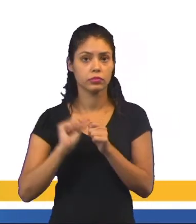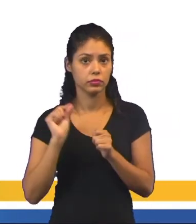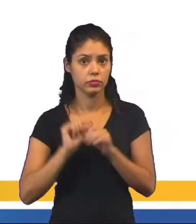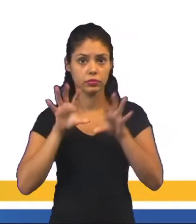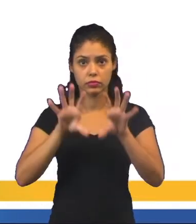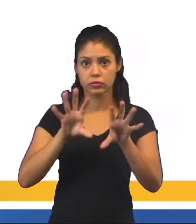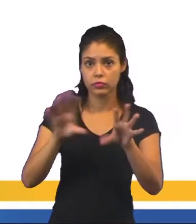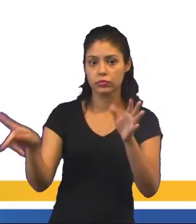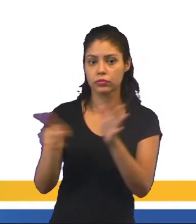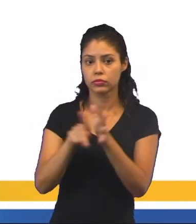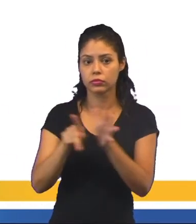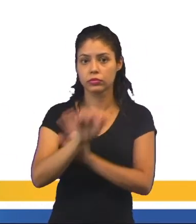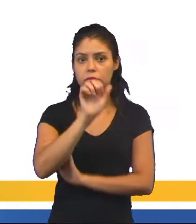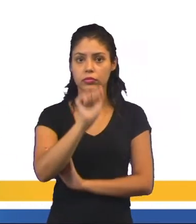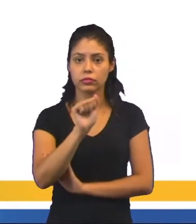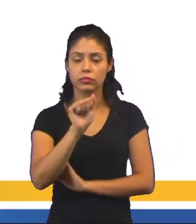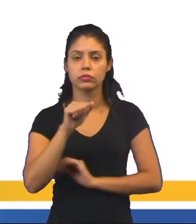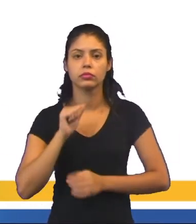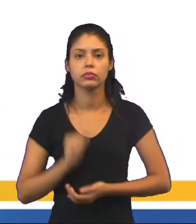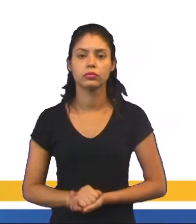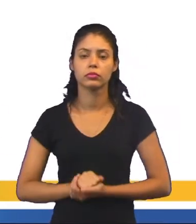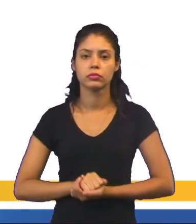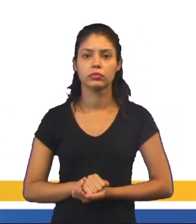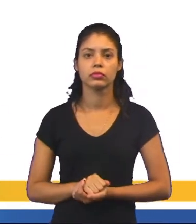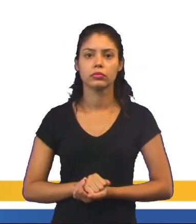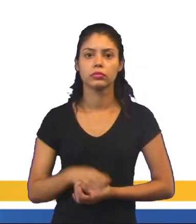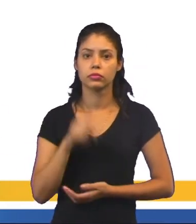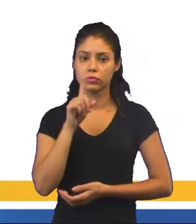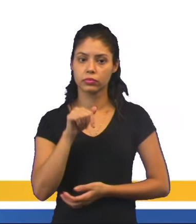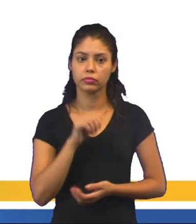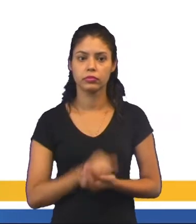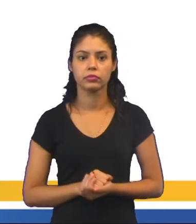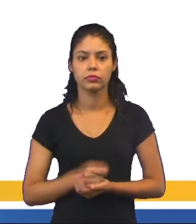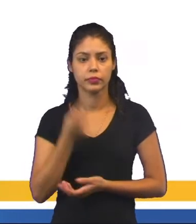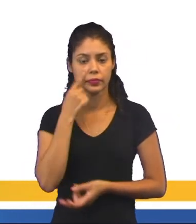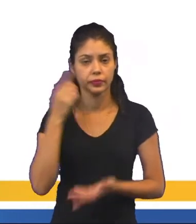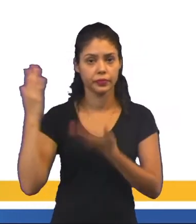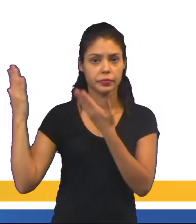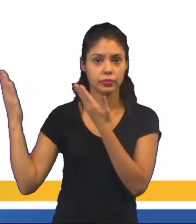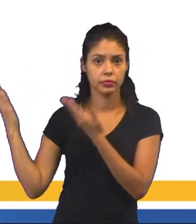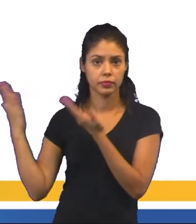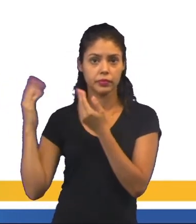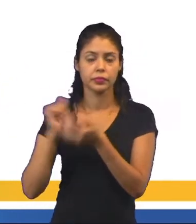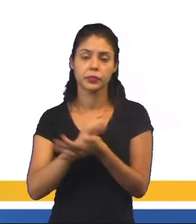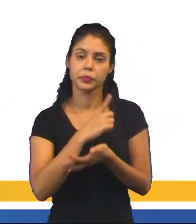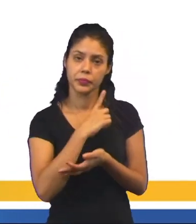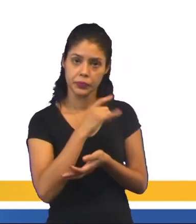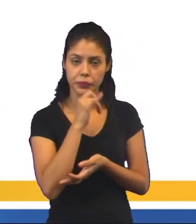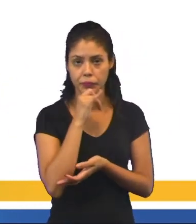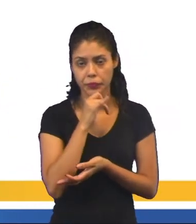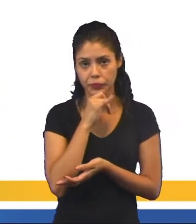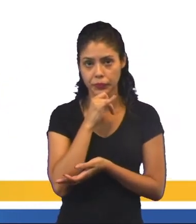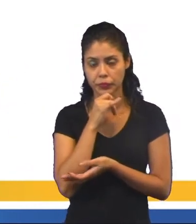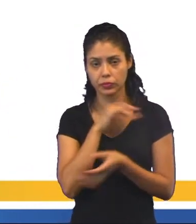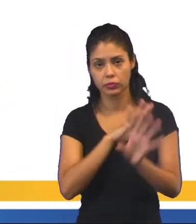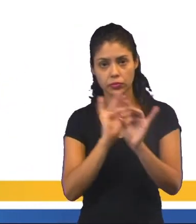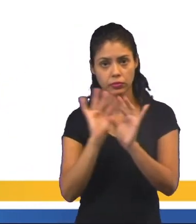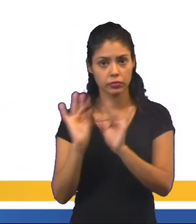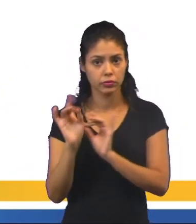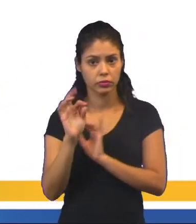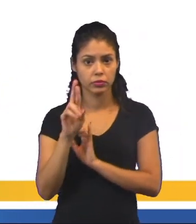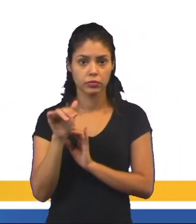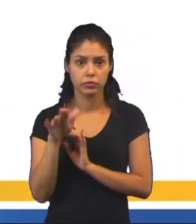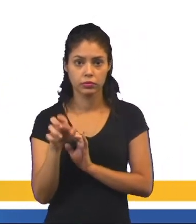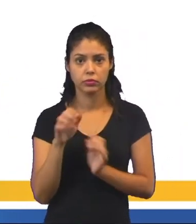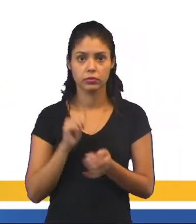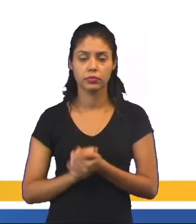a determinante A, ou seja, o determinante A será. Observe que nessa matriz aí, ou nesse determinante que nós